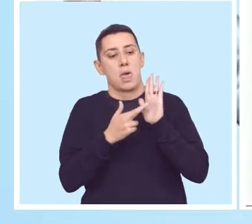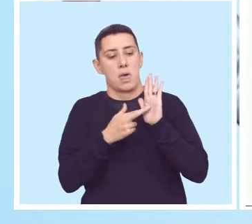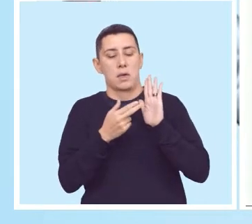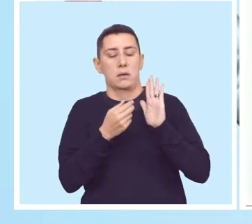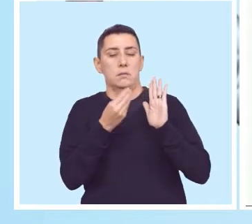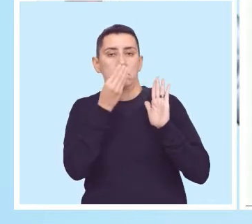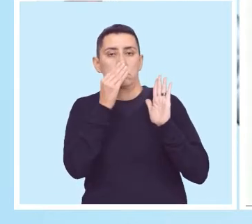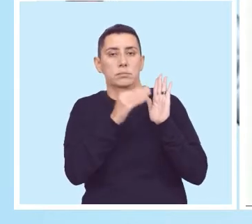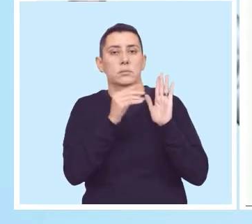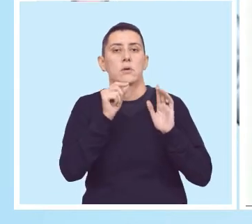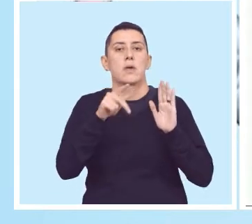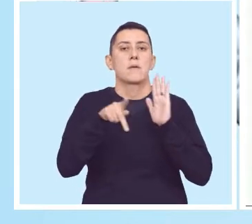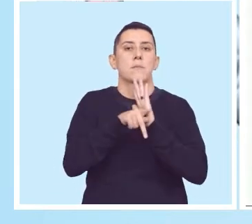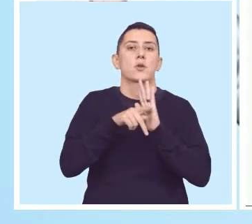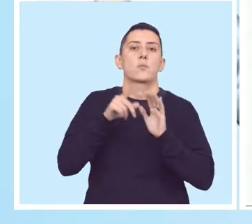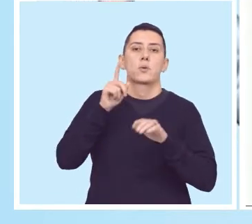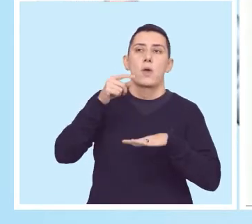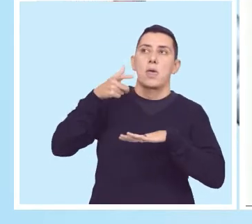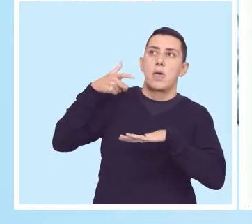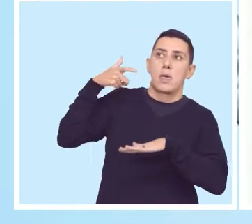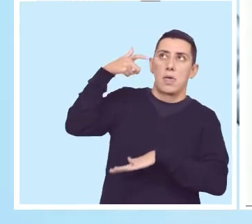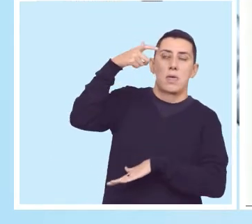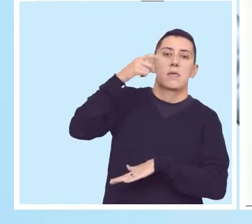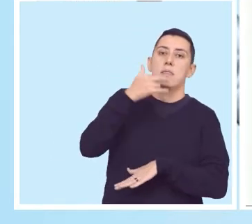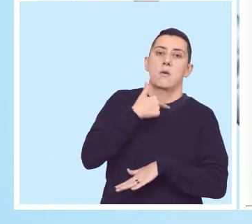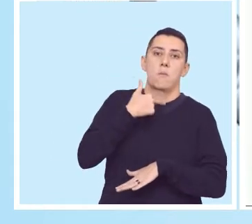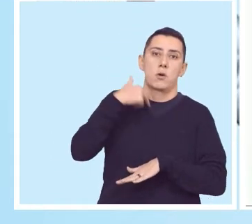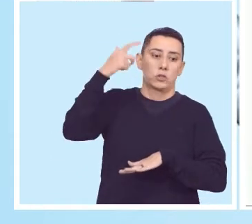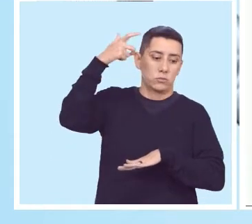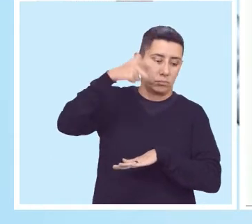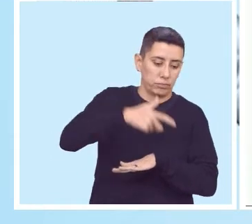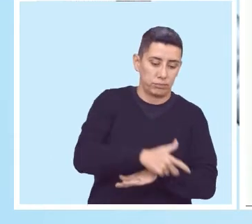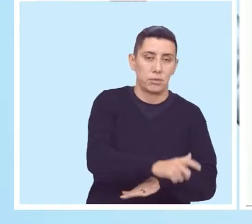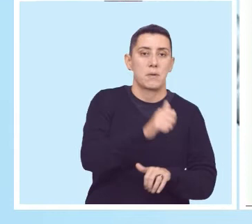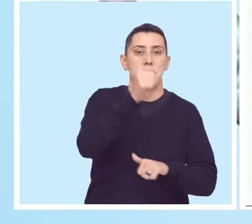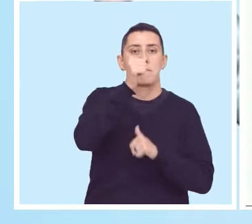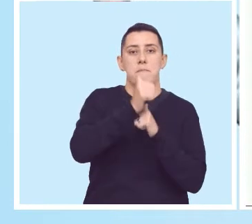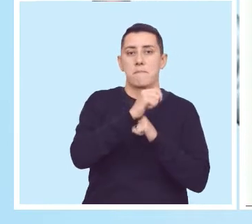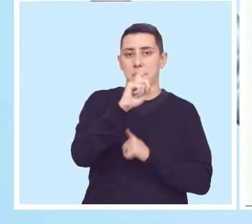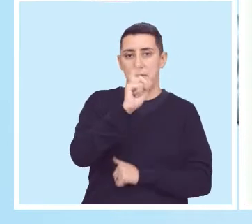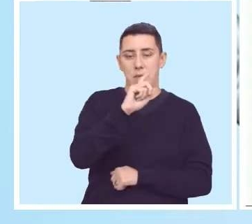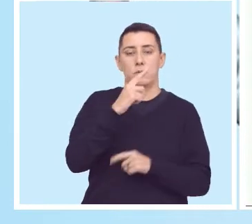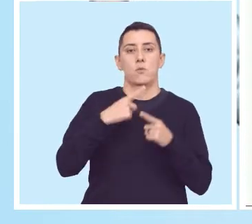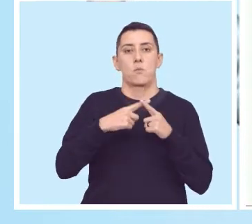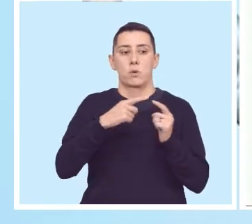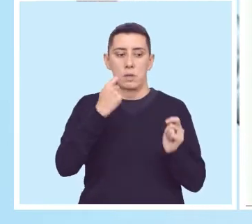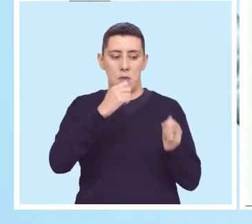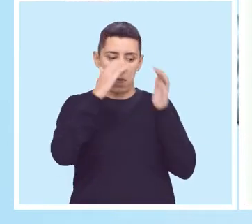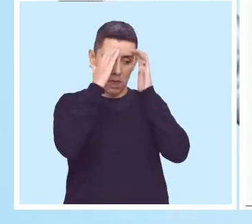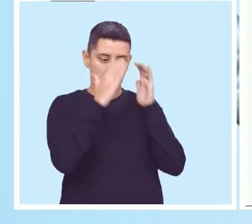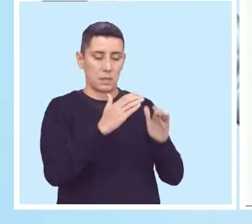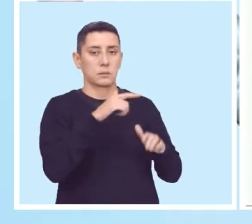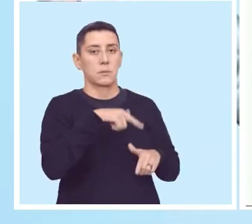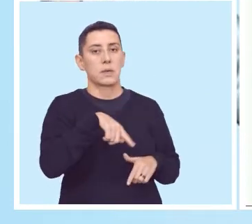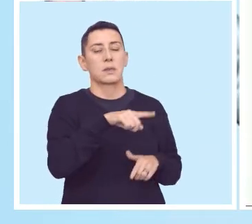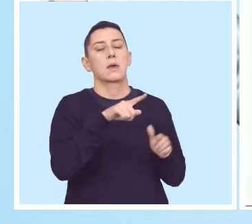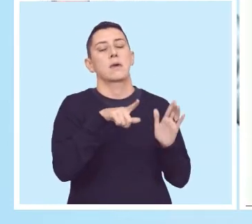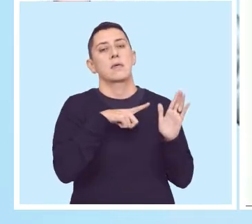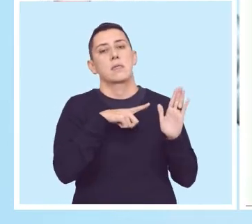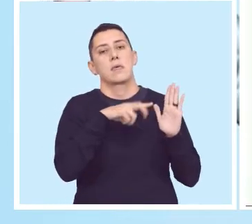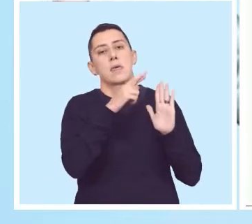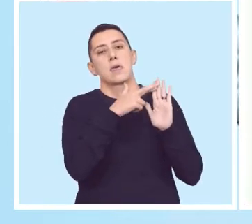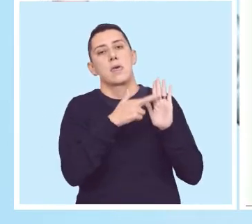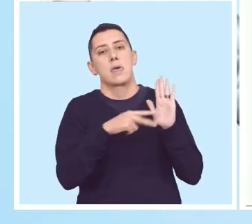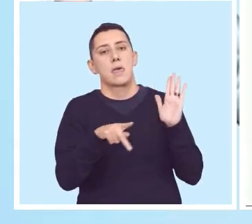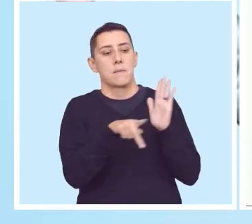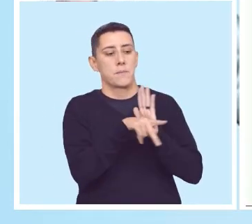são veículos aéreos não tripulados, então houve uma preocupação em que não fossem violadas as regras estipuladas pelas operações